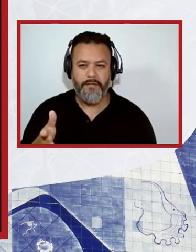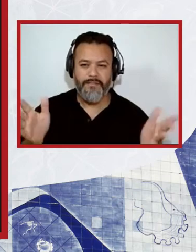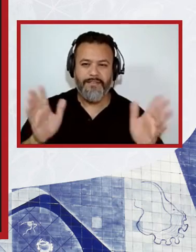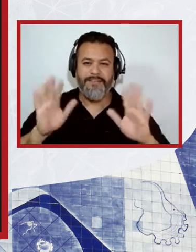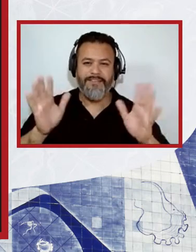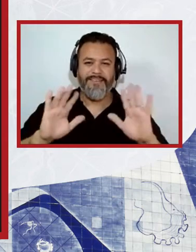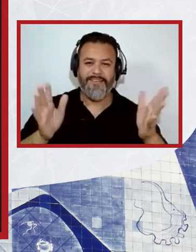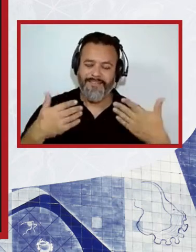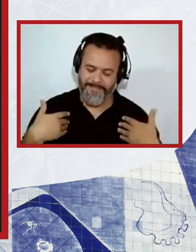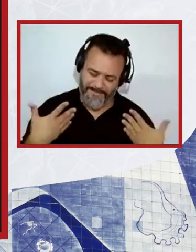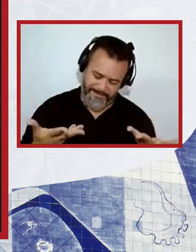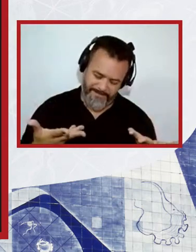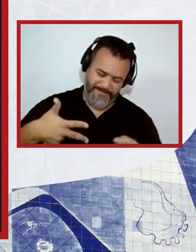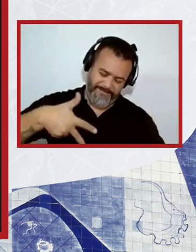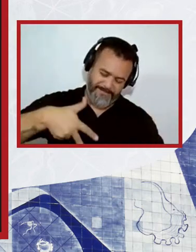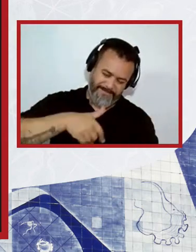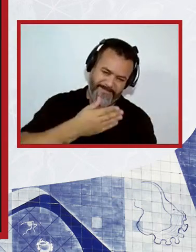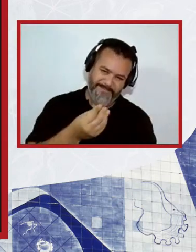Sim, estou aqui.